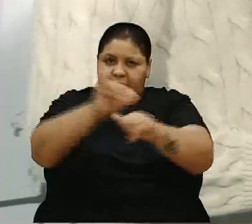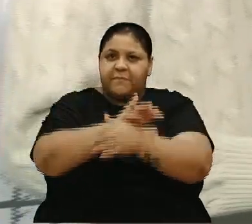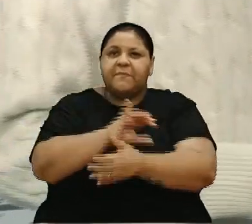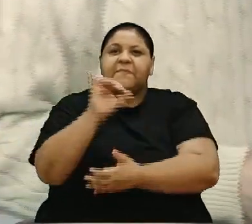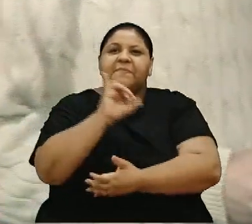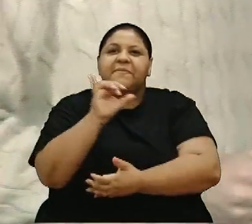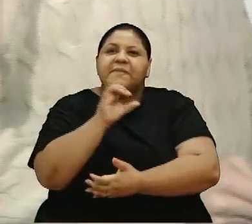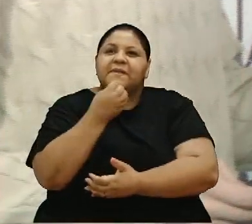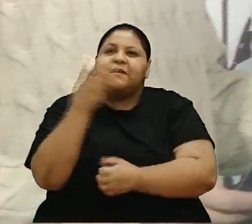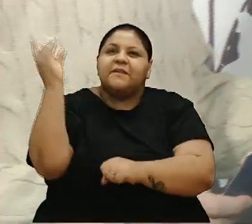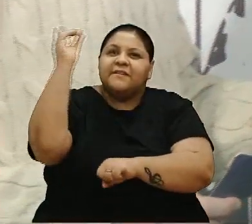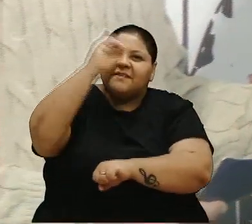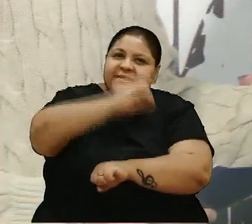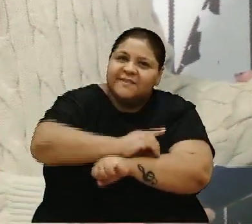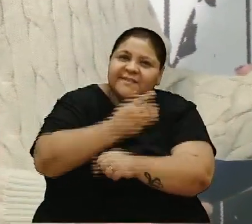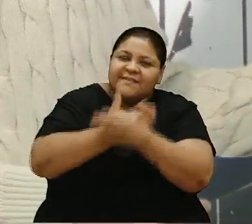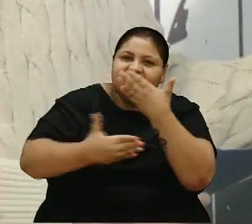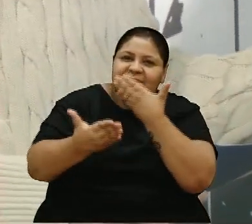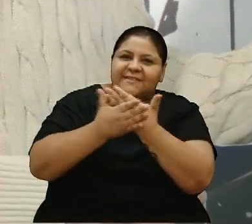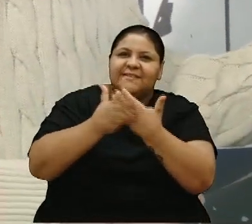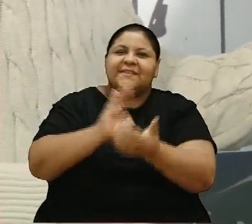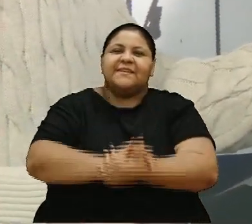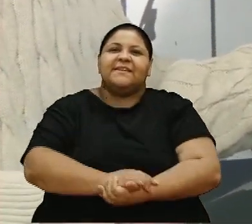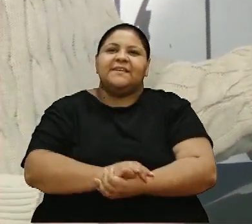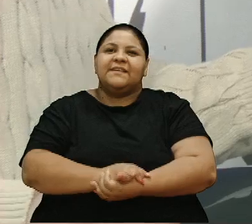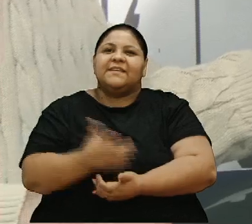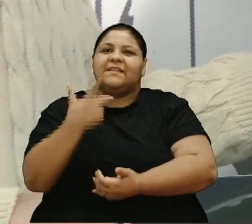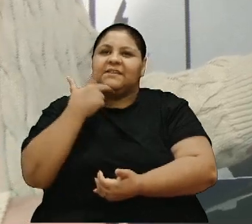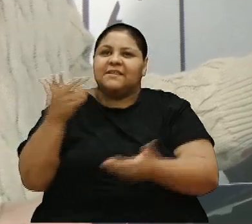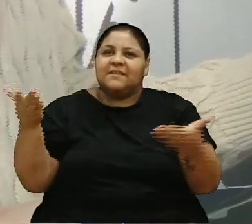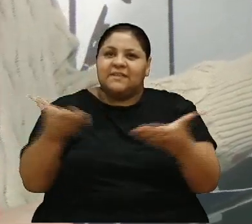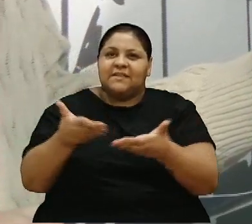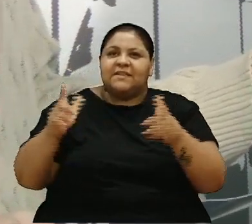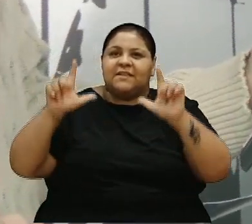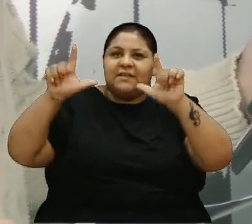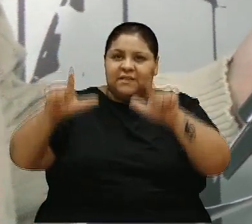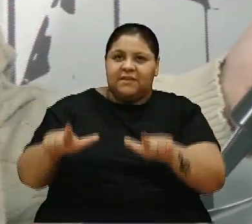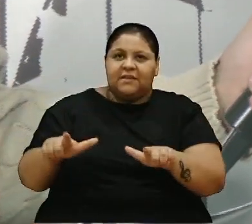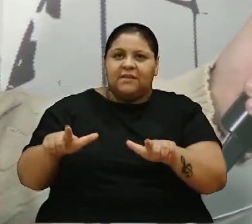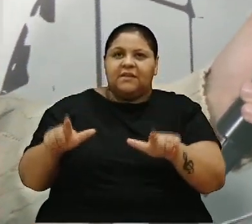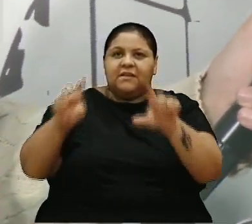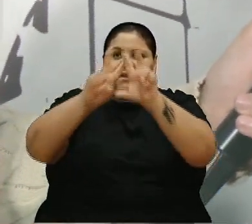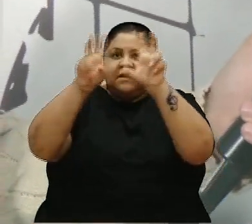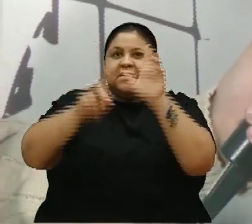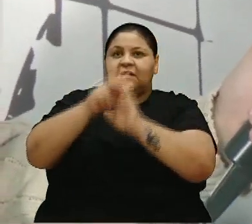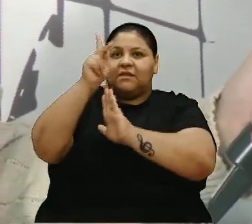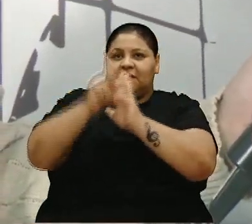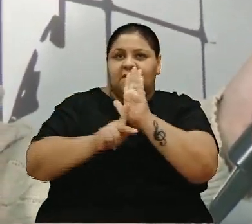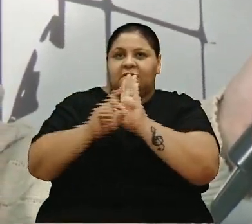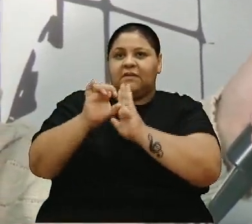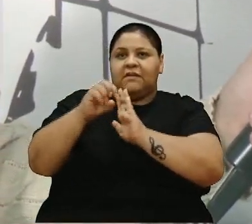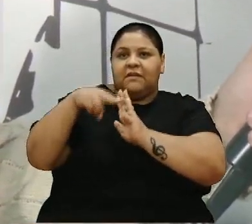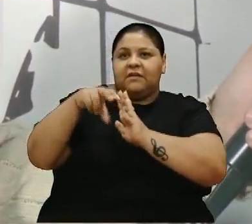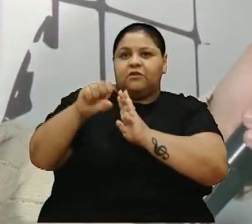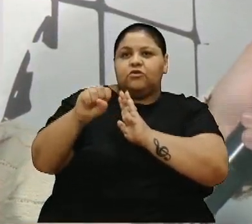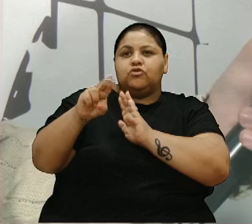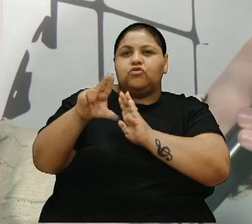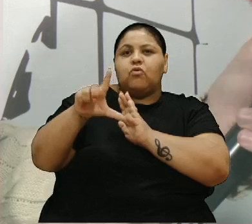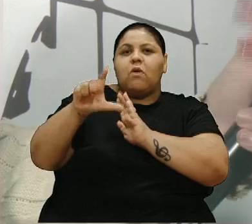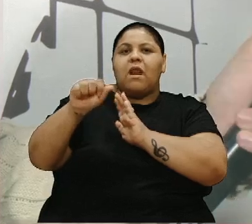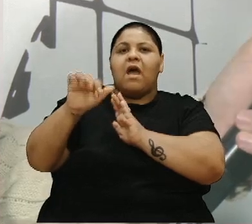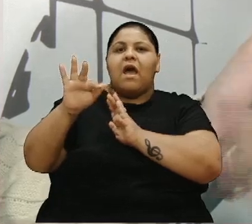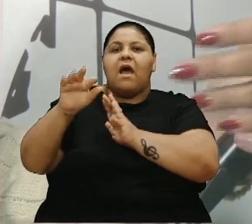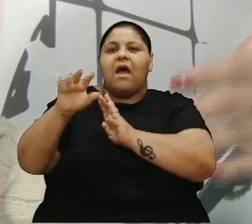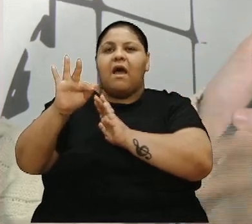Oi, muito bom dia para todo mundo. Pois é, a gente falou hoje nesse espaço de Grande Expediente sobre esse projeto Insulife. Ele é um projeto